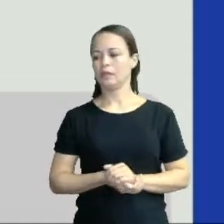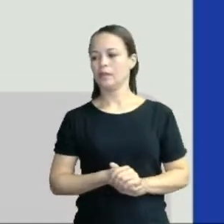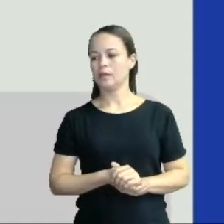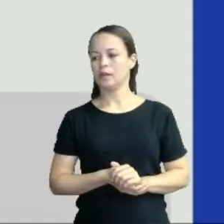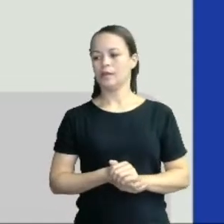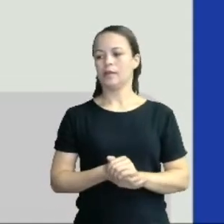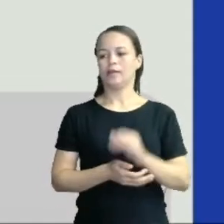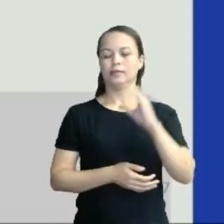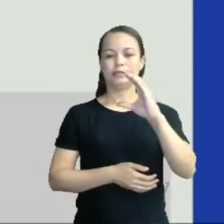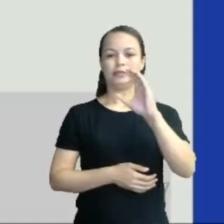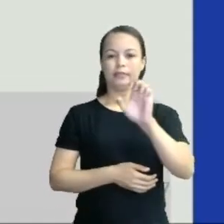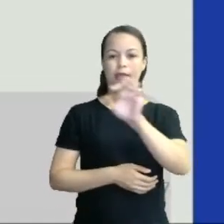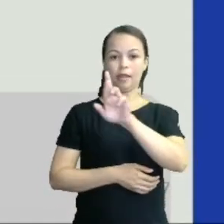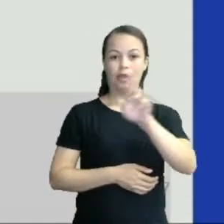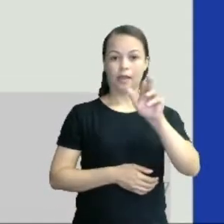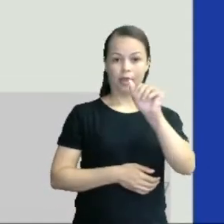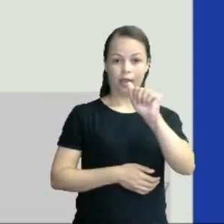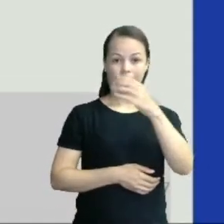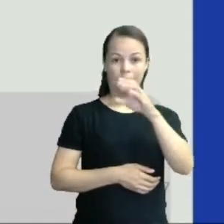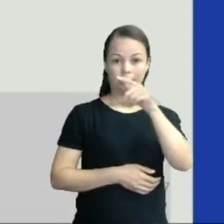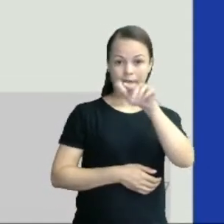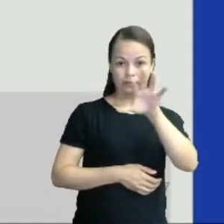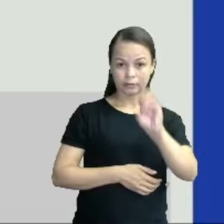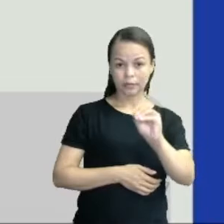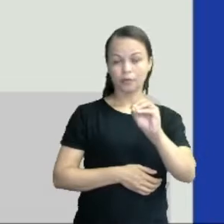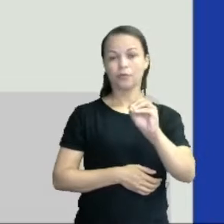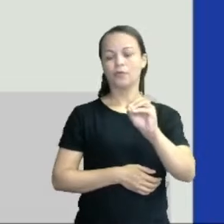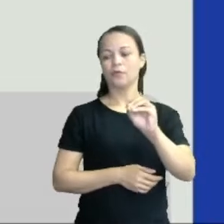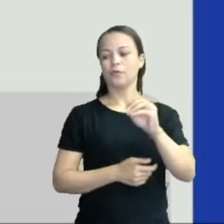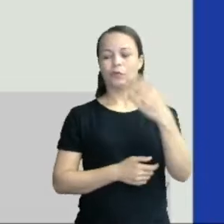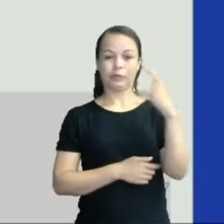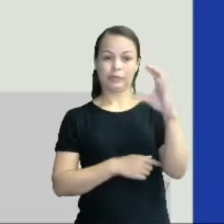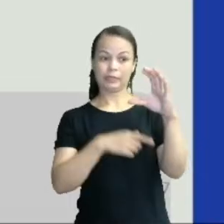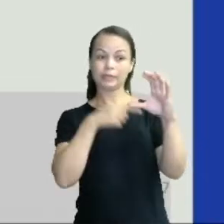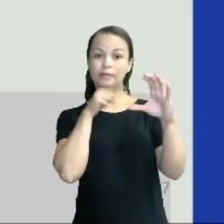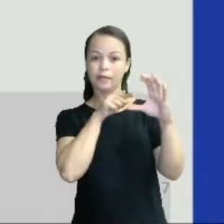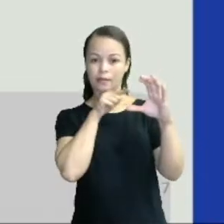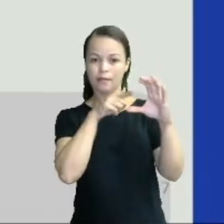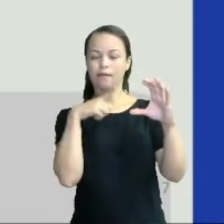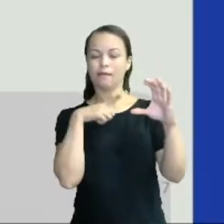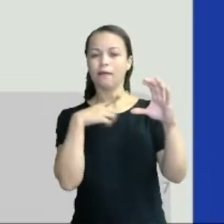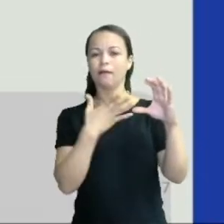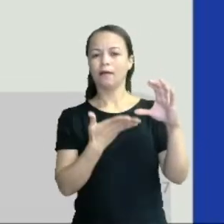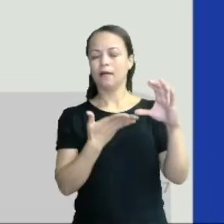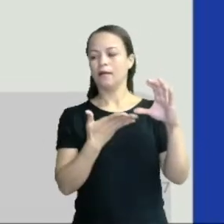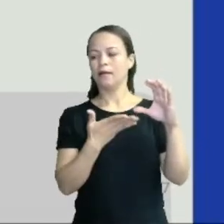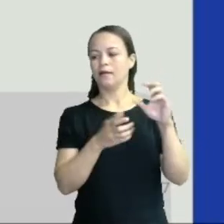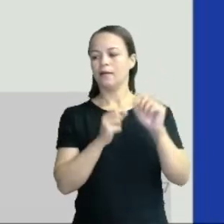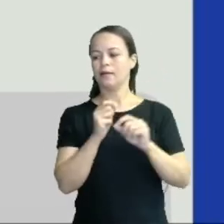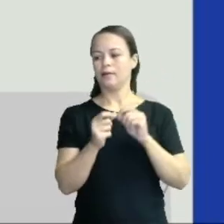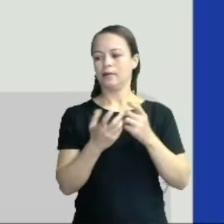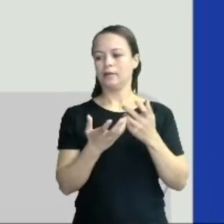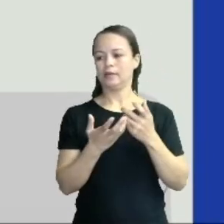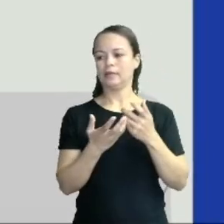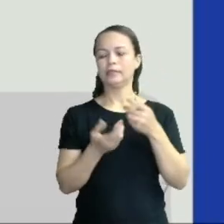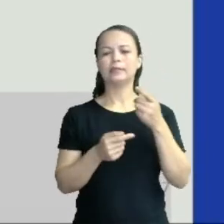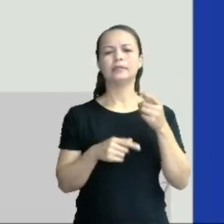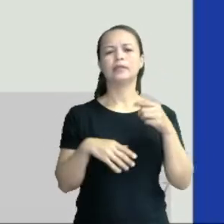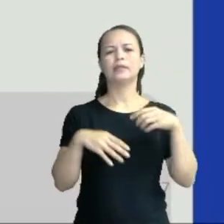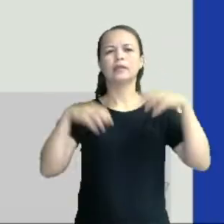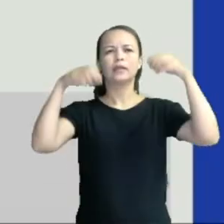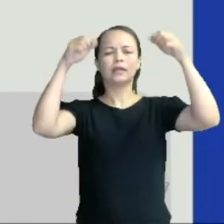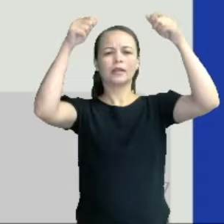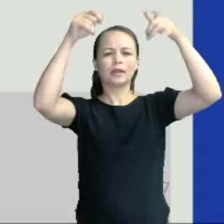Cerração. Cerração com C cedilha, né? C e C cedilha, quer dizer